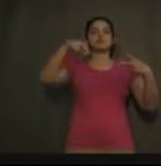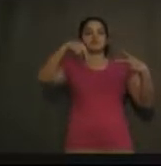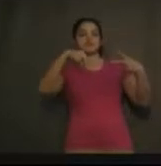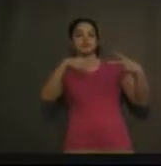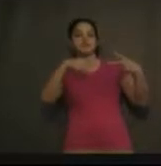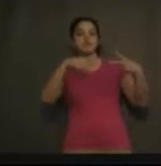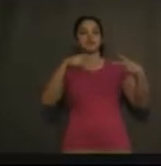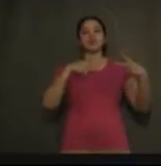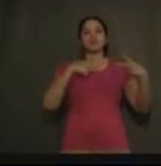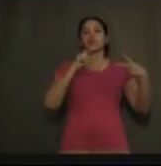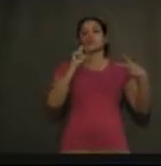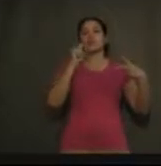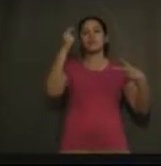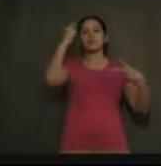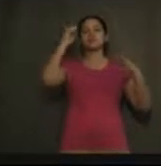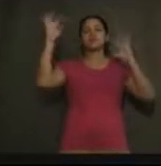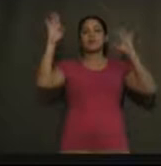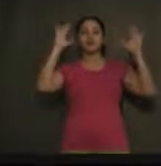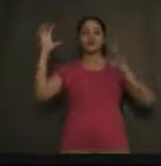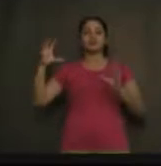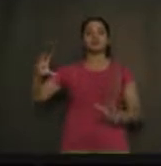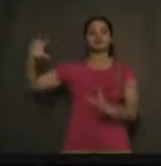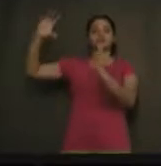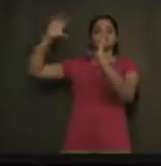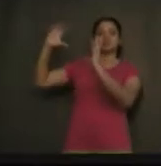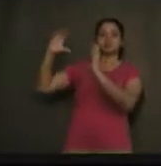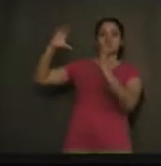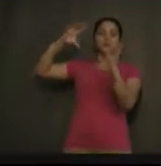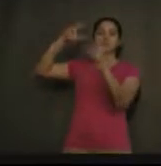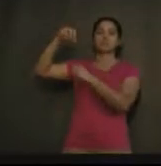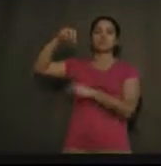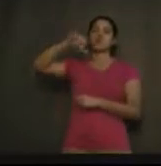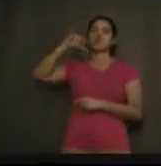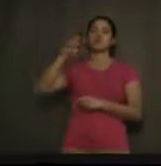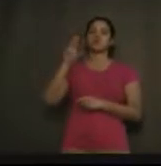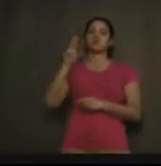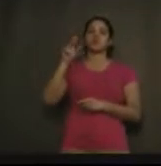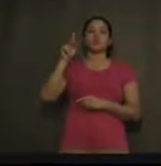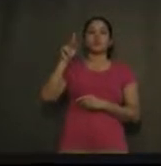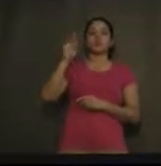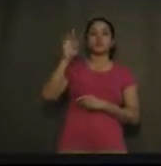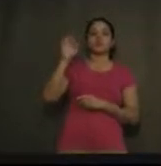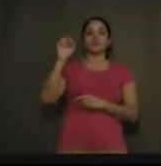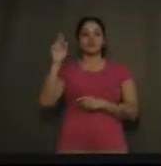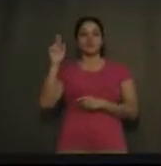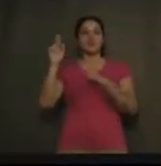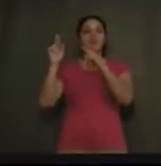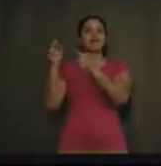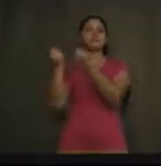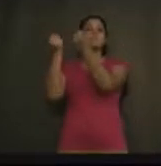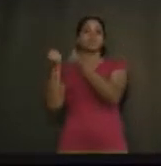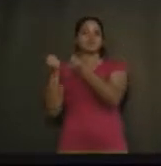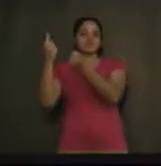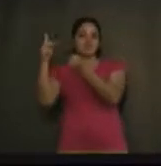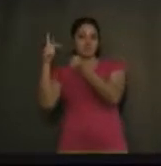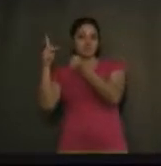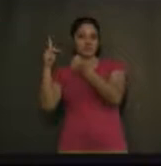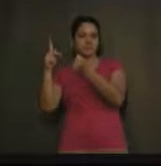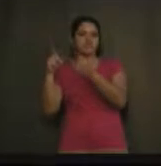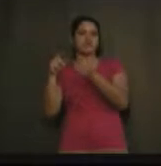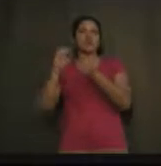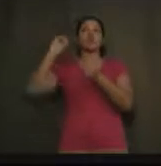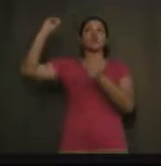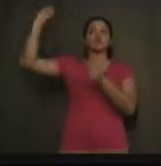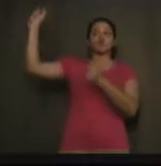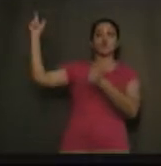em Júpiter, tá? A massa do Sol é muito maior que a massa de Júpiter, e vamos supor que esses dois corpos, Sol e Júpiter,